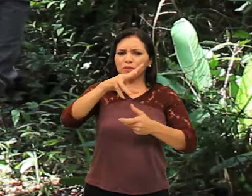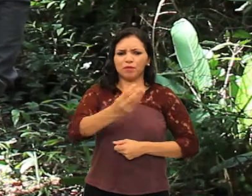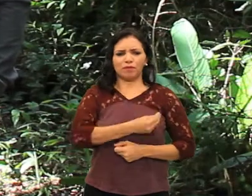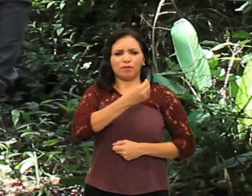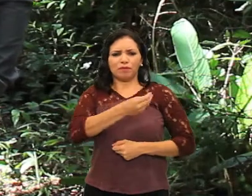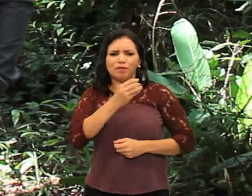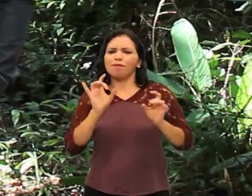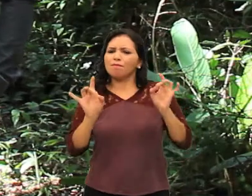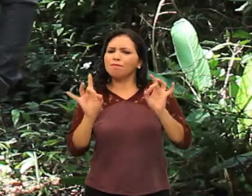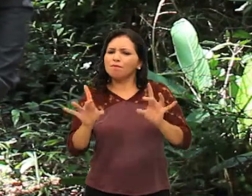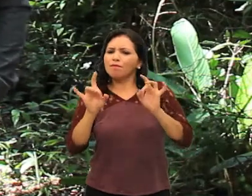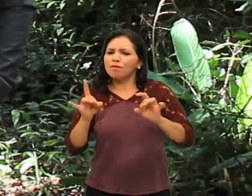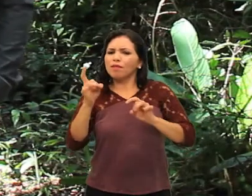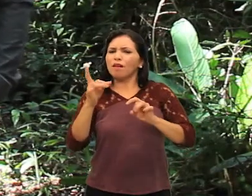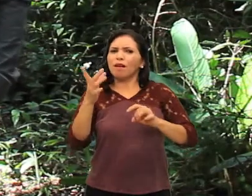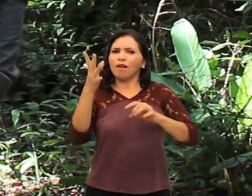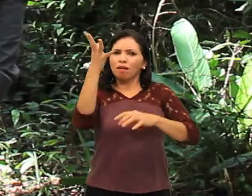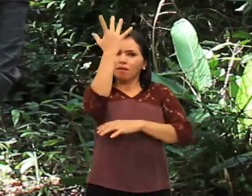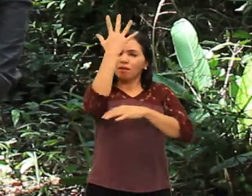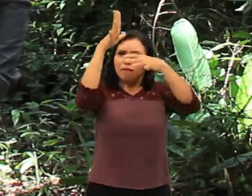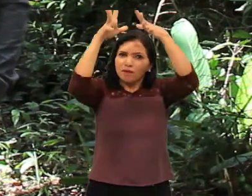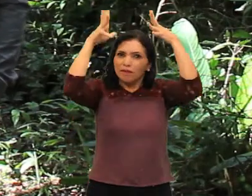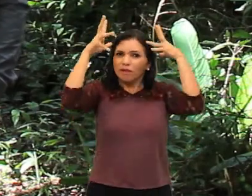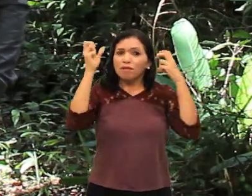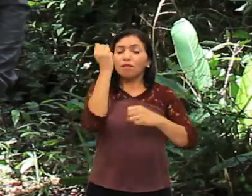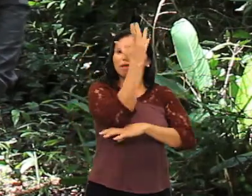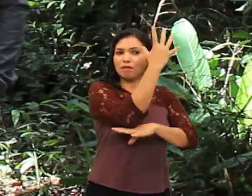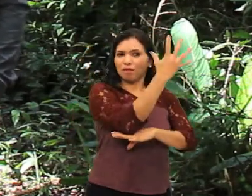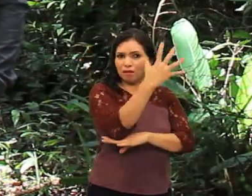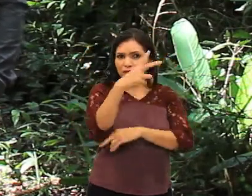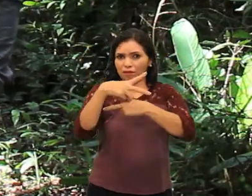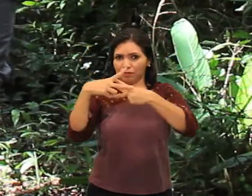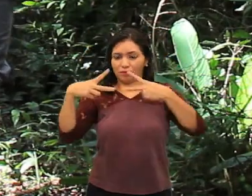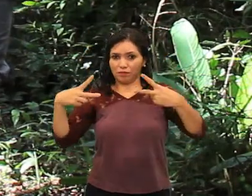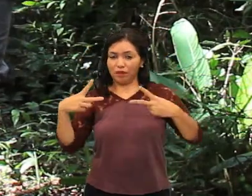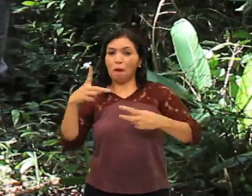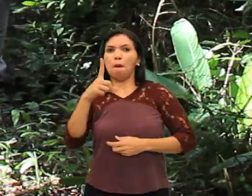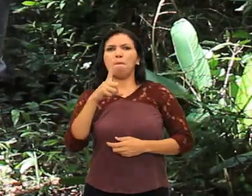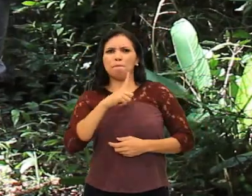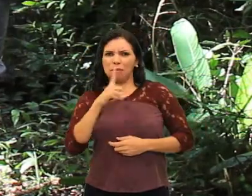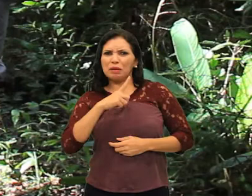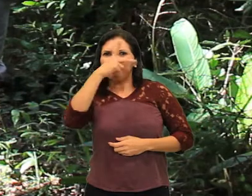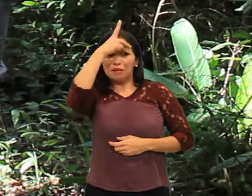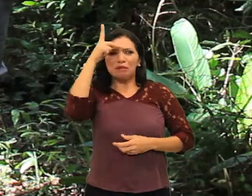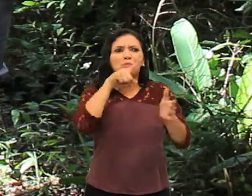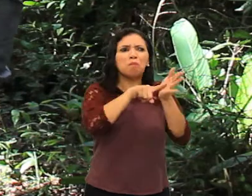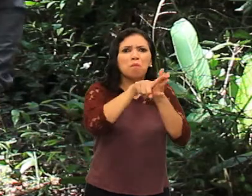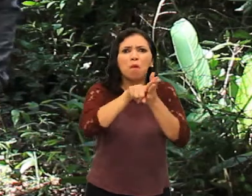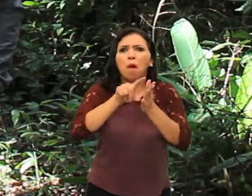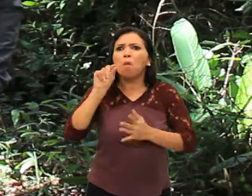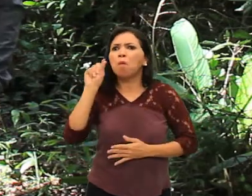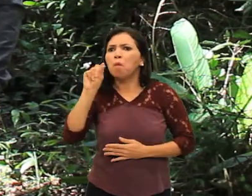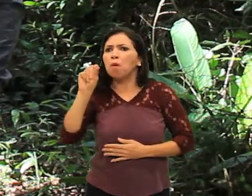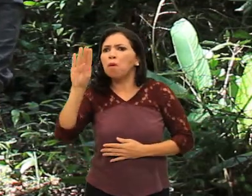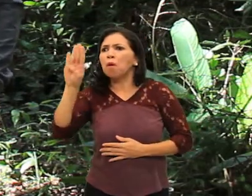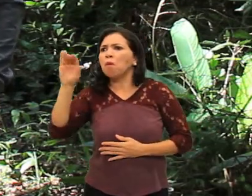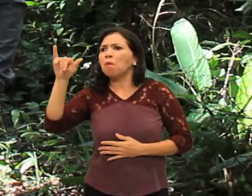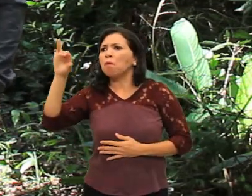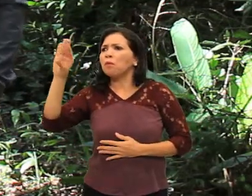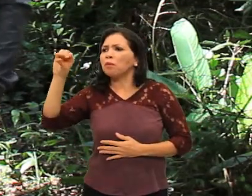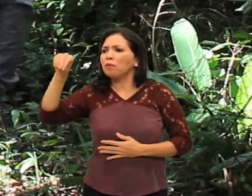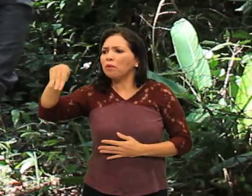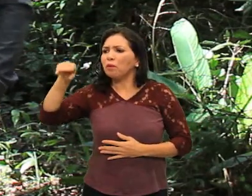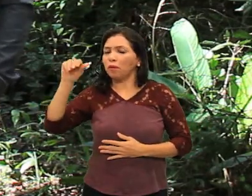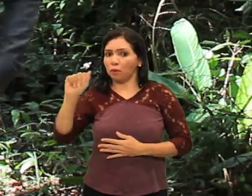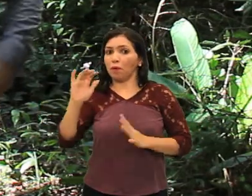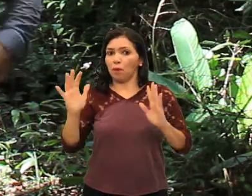enfoque especial aos biomas. Mas tem muita gente ainda por aí que está se perguntando o que de fato é um bioma. Hoje a gente vai